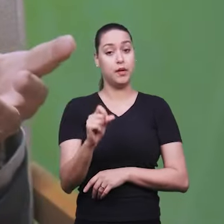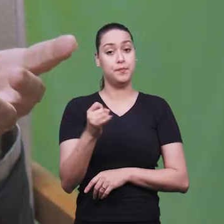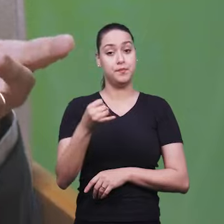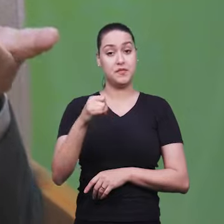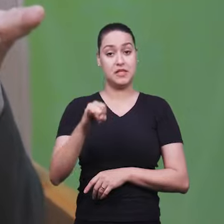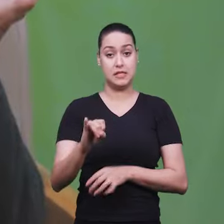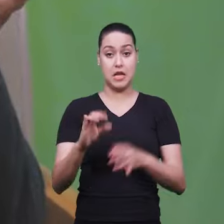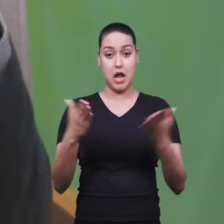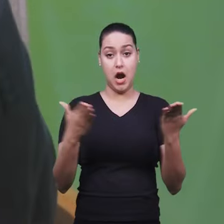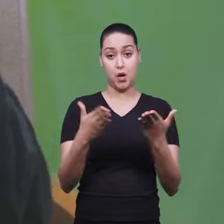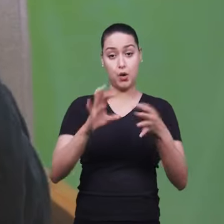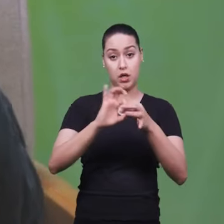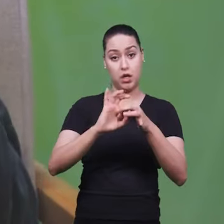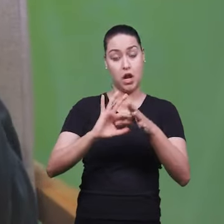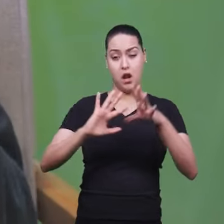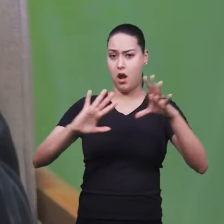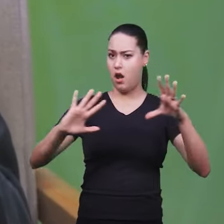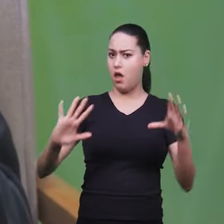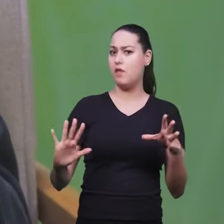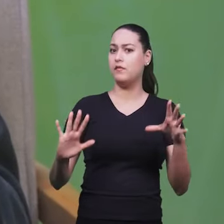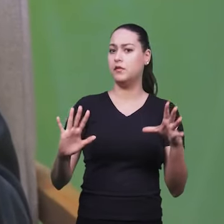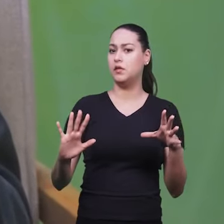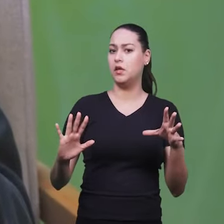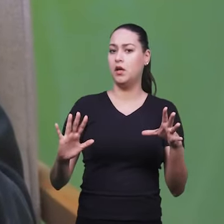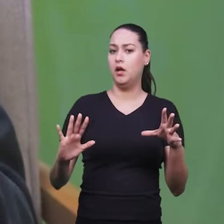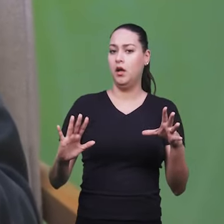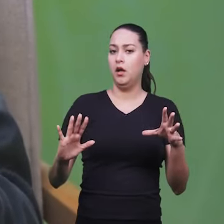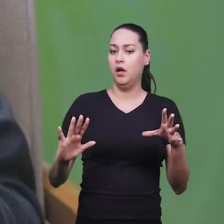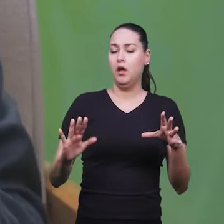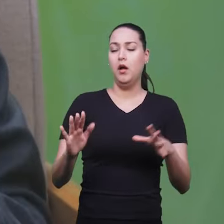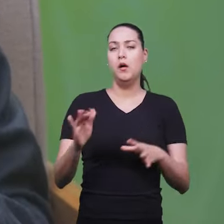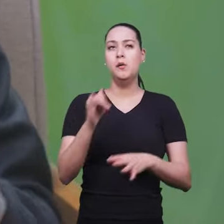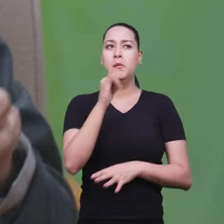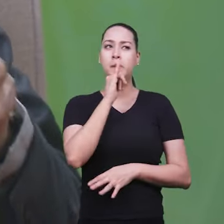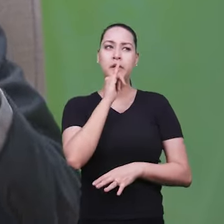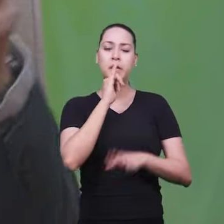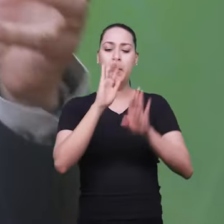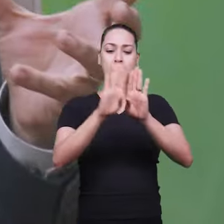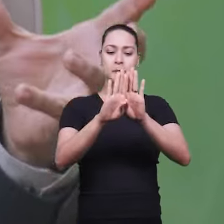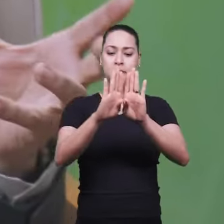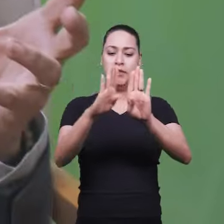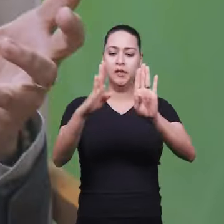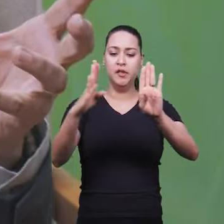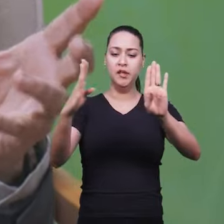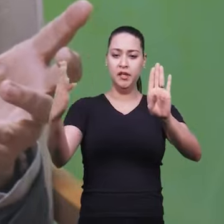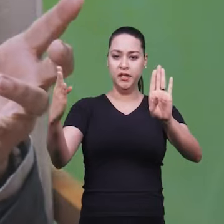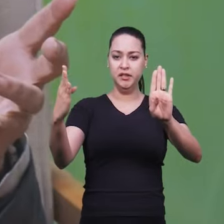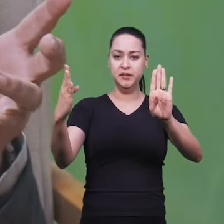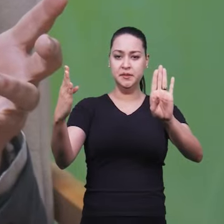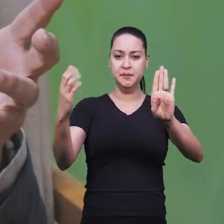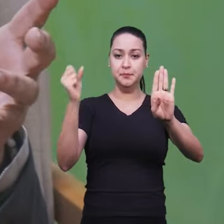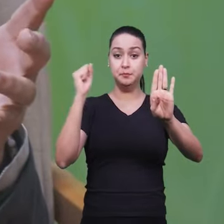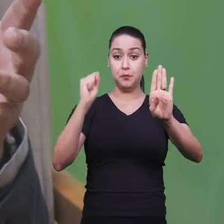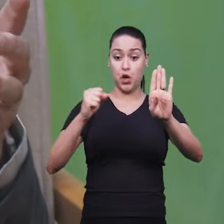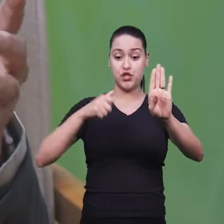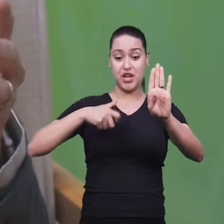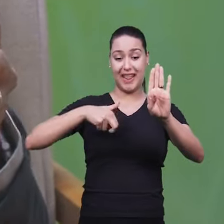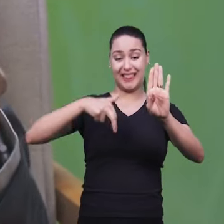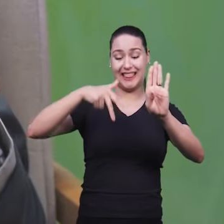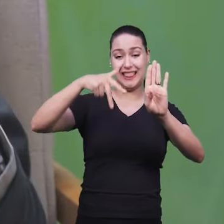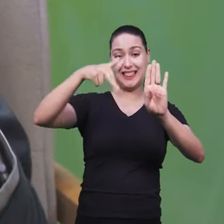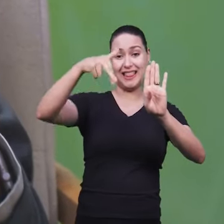de que se está aberta uma porta na sua frente, ou diante de todos nós, claro,